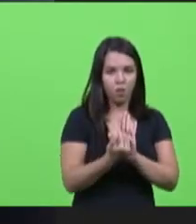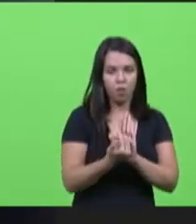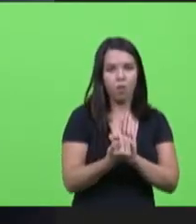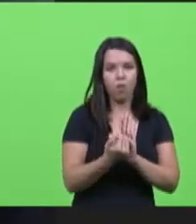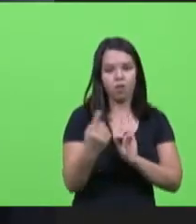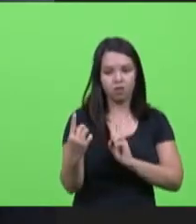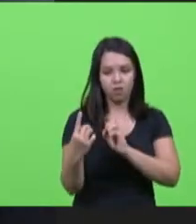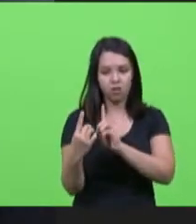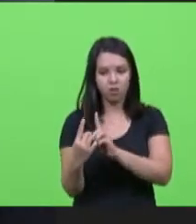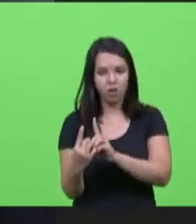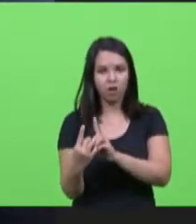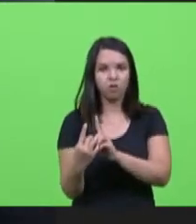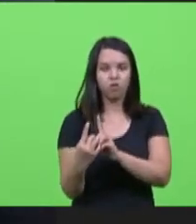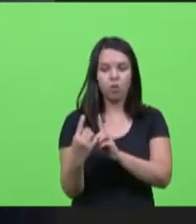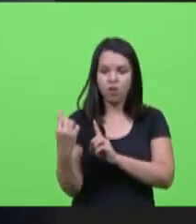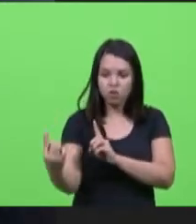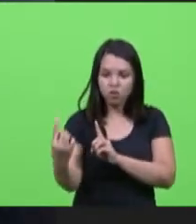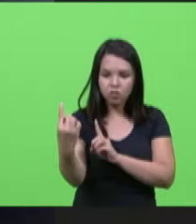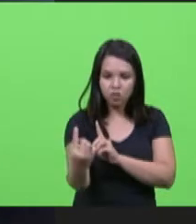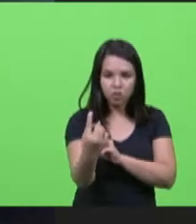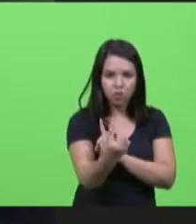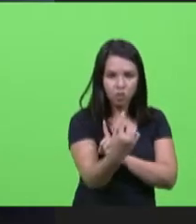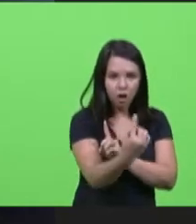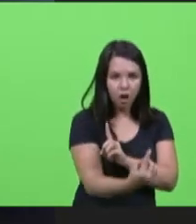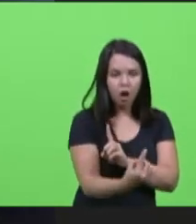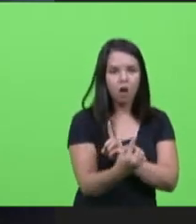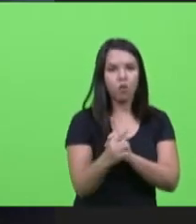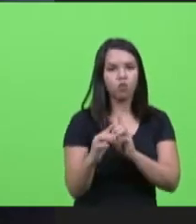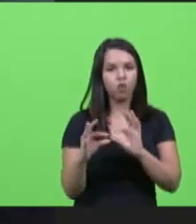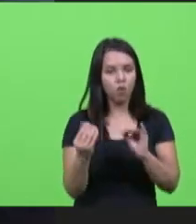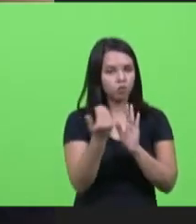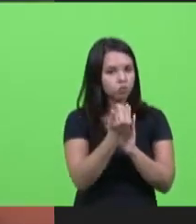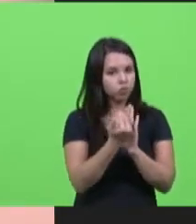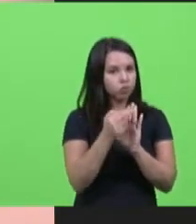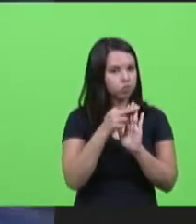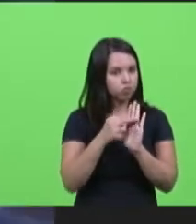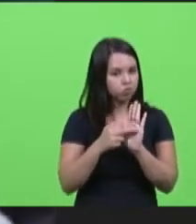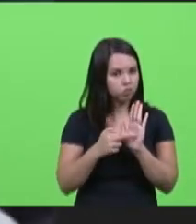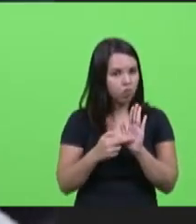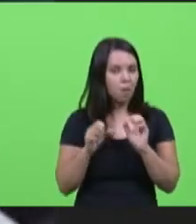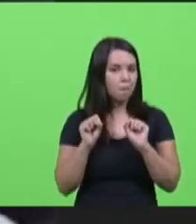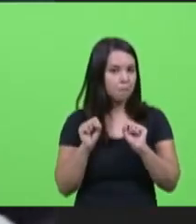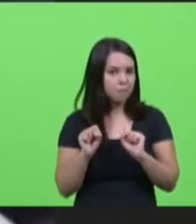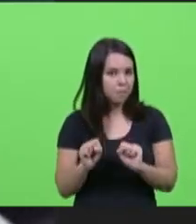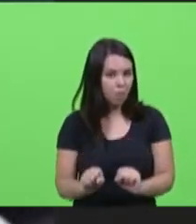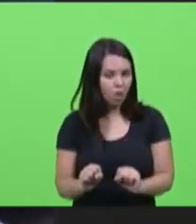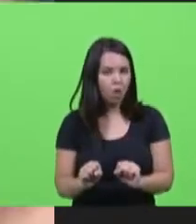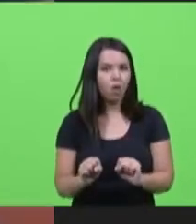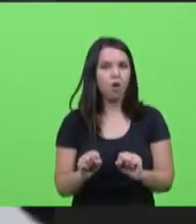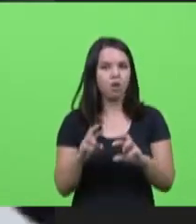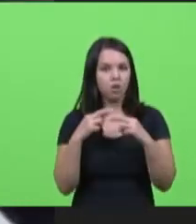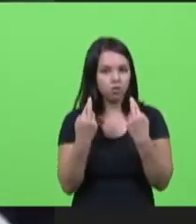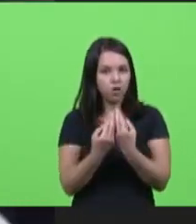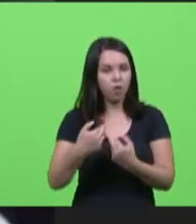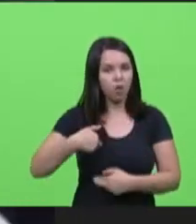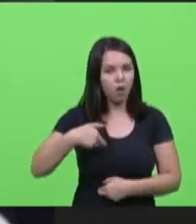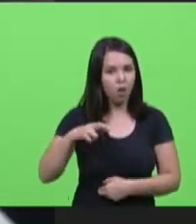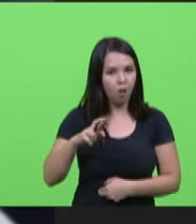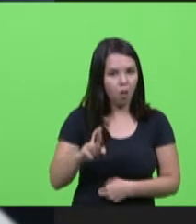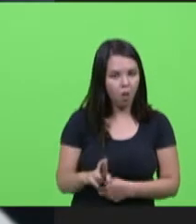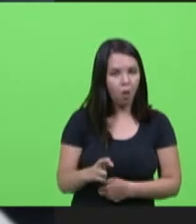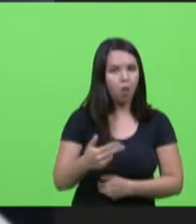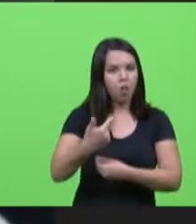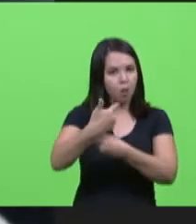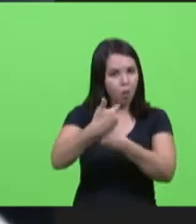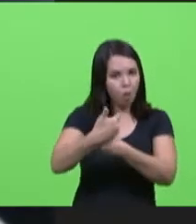todos os critérios, que pode gravar um culto online. Então, nós temos um desencontro de informações com a polícia, muitas